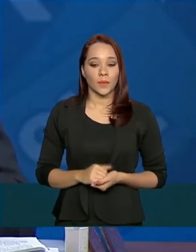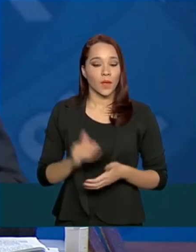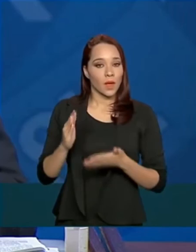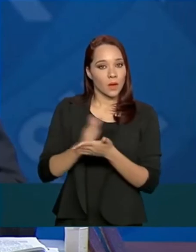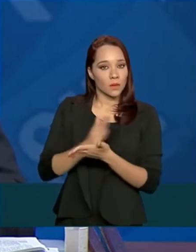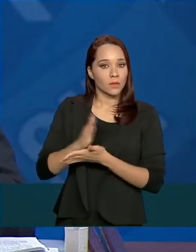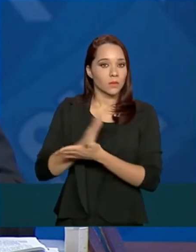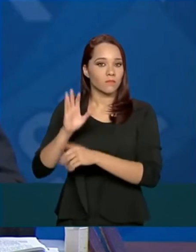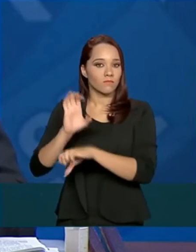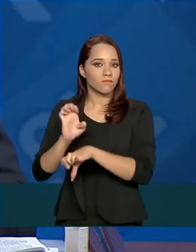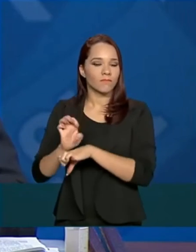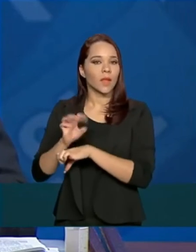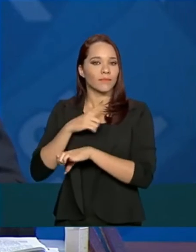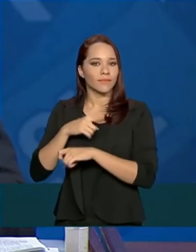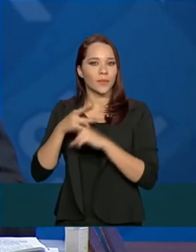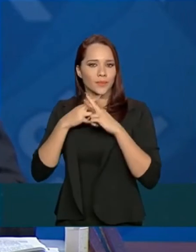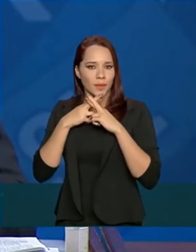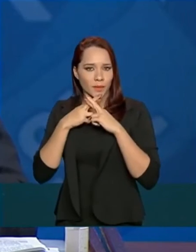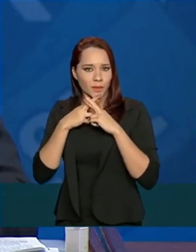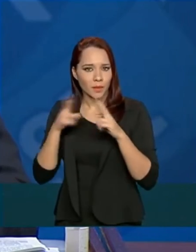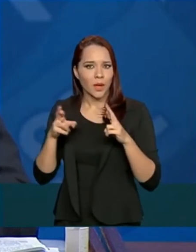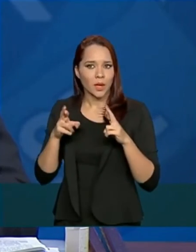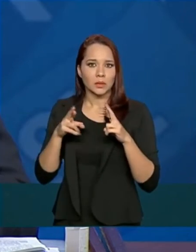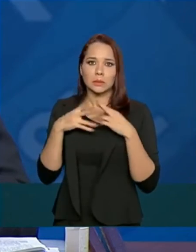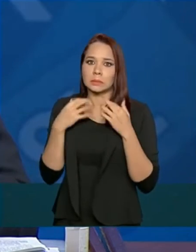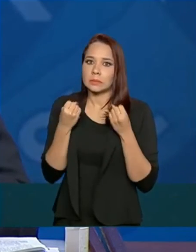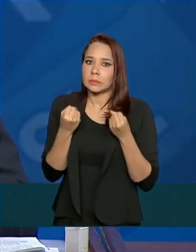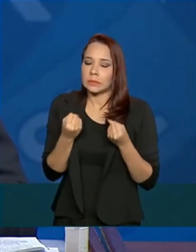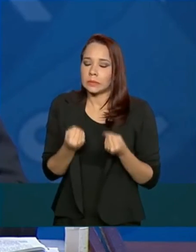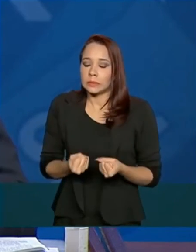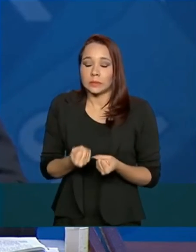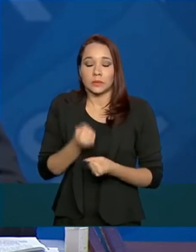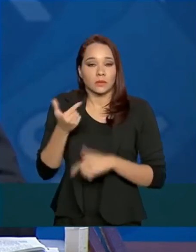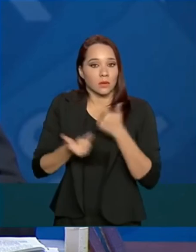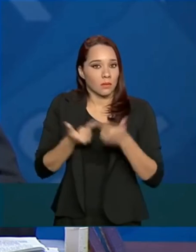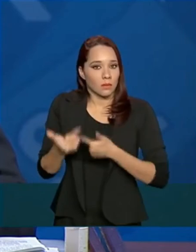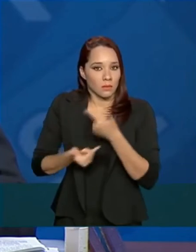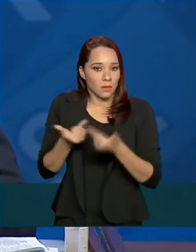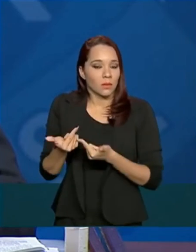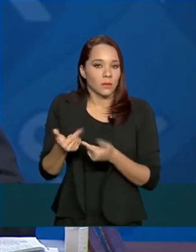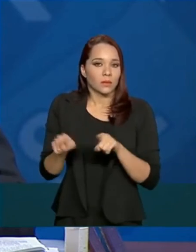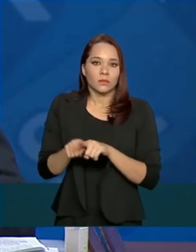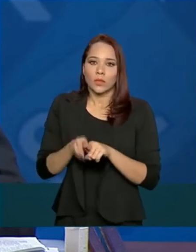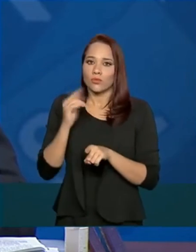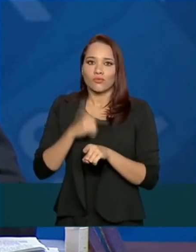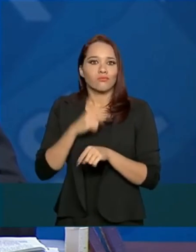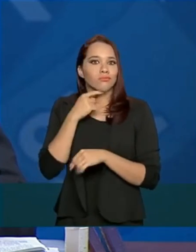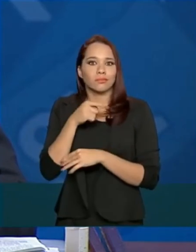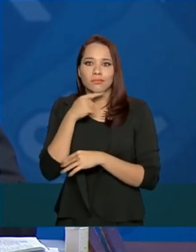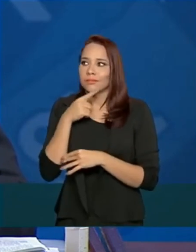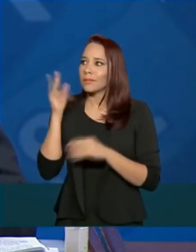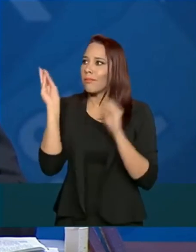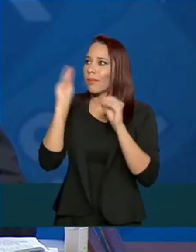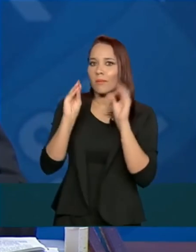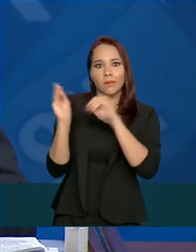alguns estados têm reclamado da sobrecarga de trabalho e que efetivamente também não têm conseguido